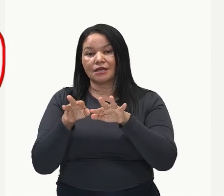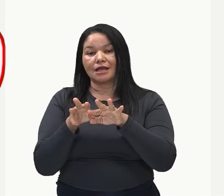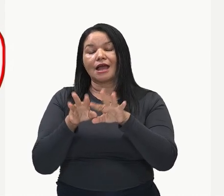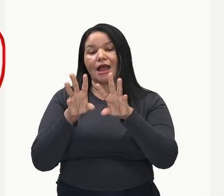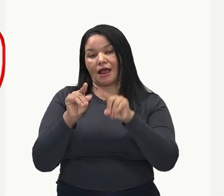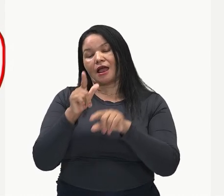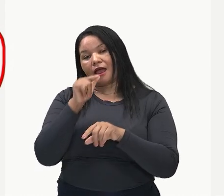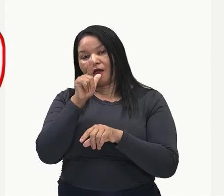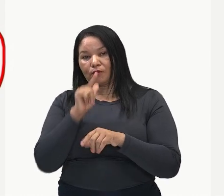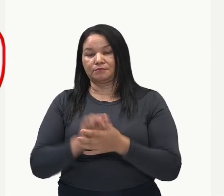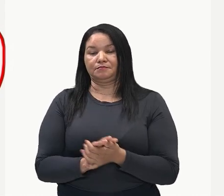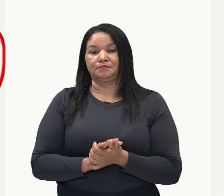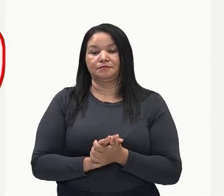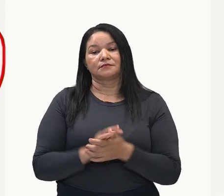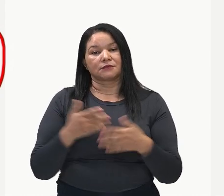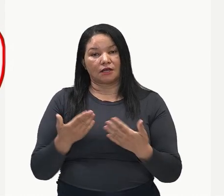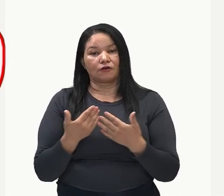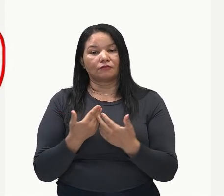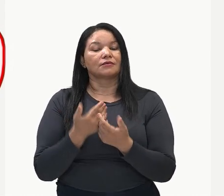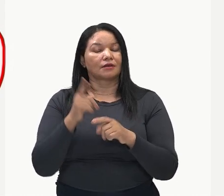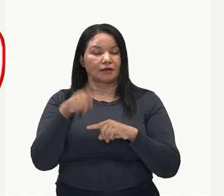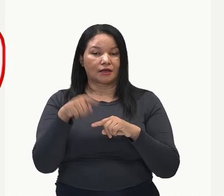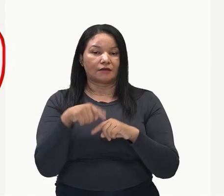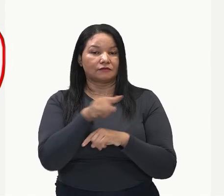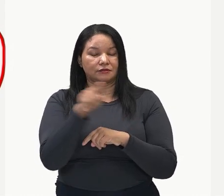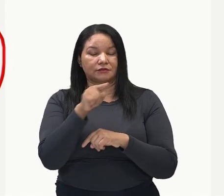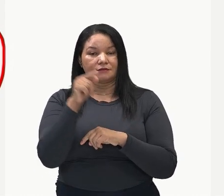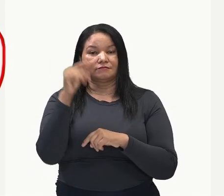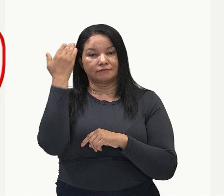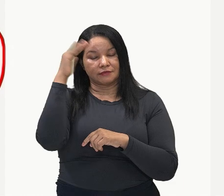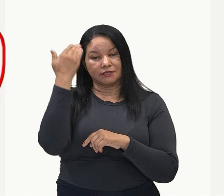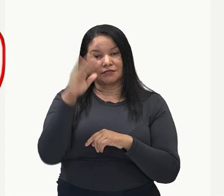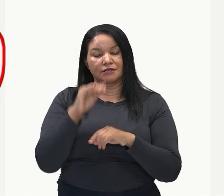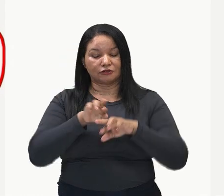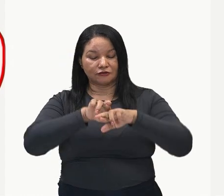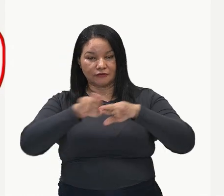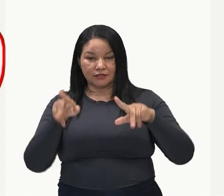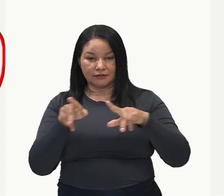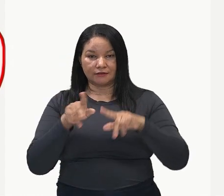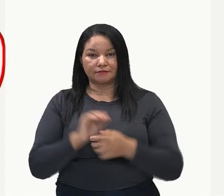Então, basicamente, esse é o segredo para diferenciar os óxidos.